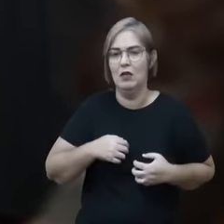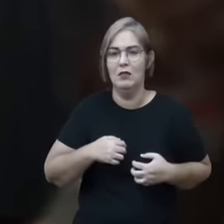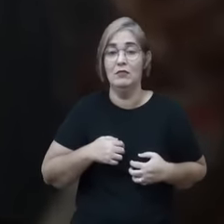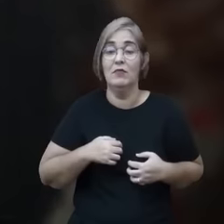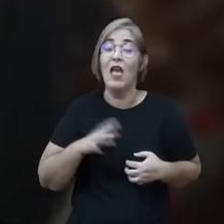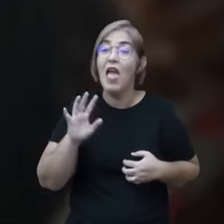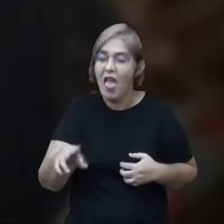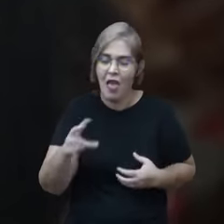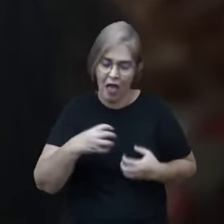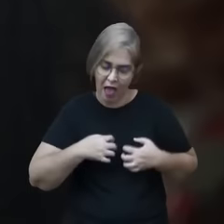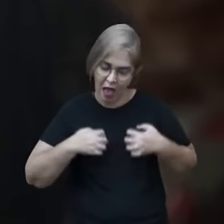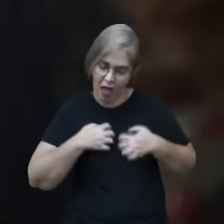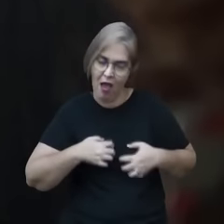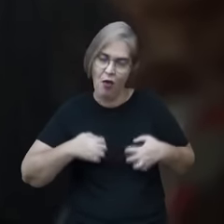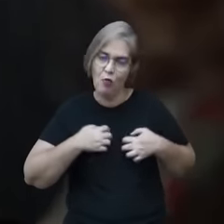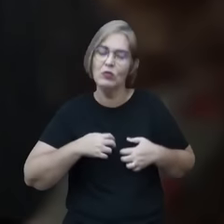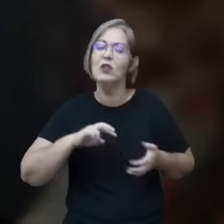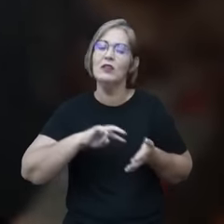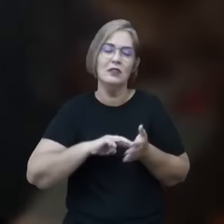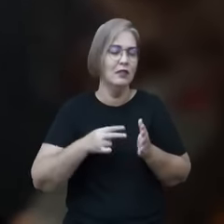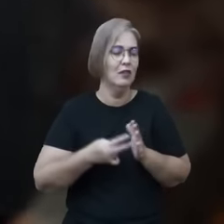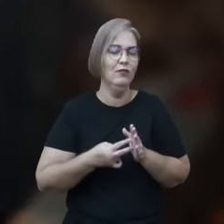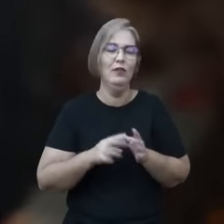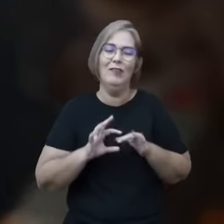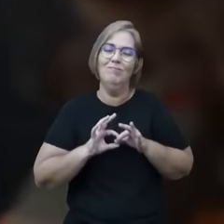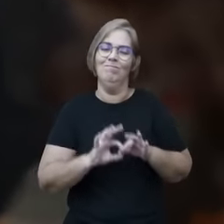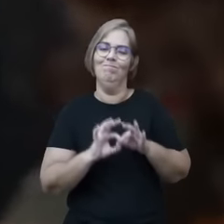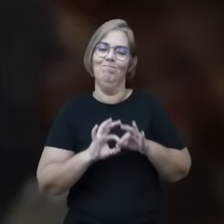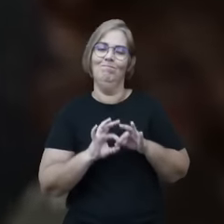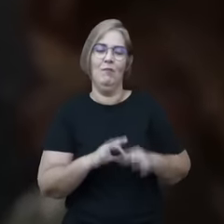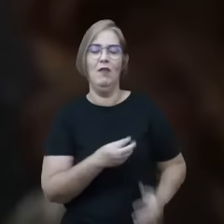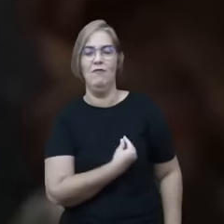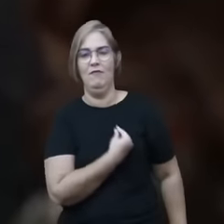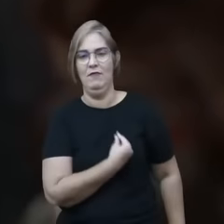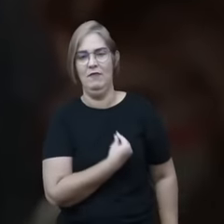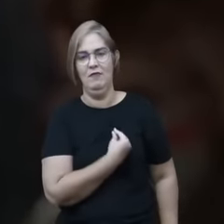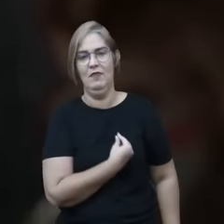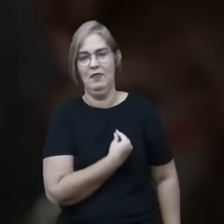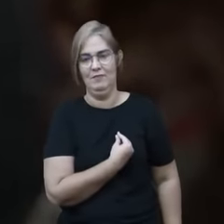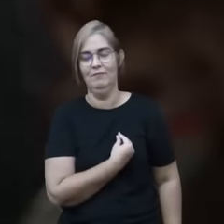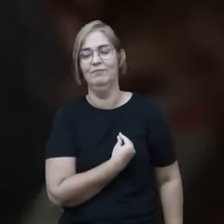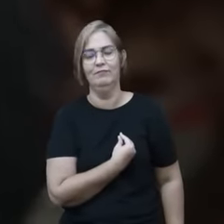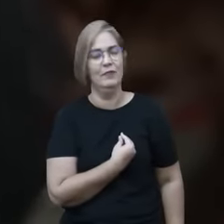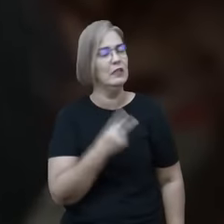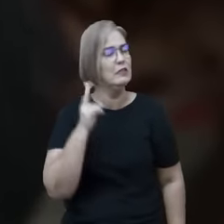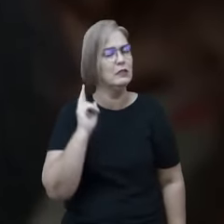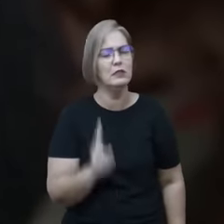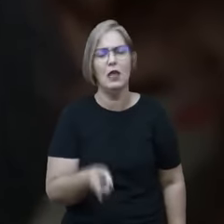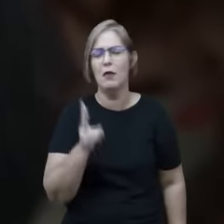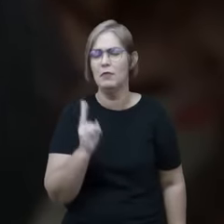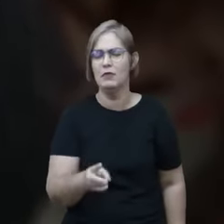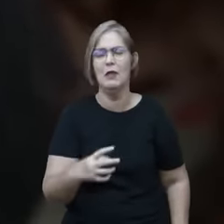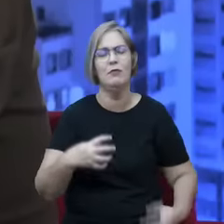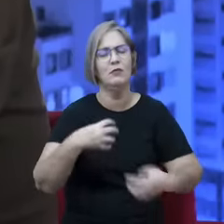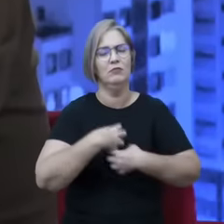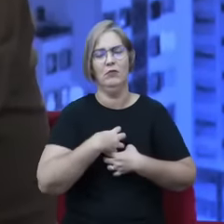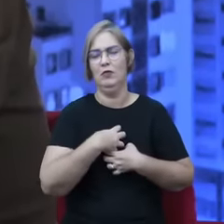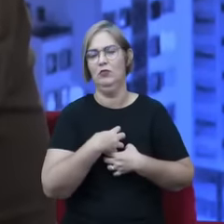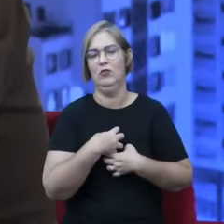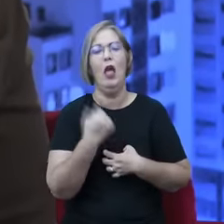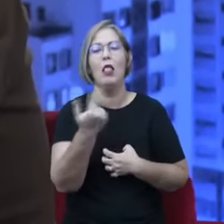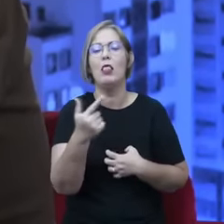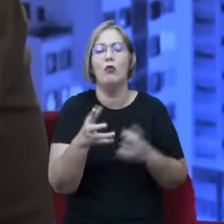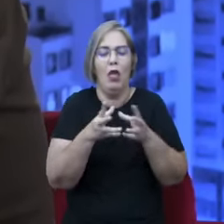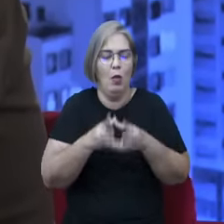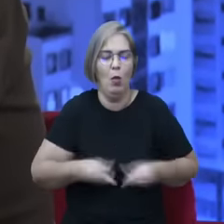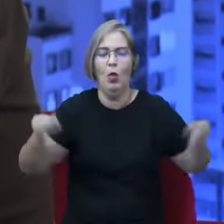acompanha. Essa angústia é algo que vai sempre estar lá, não é? É isso que o